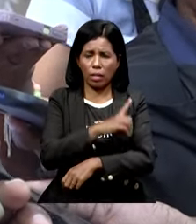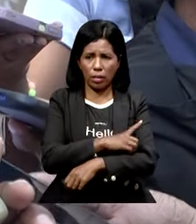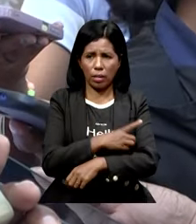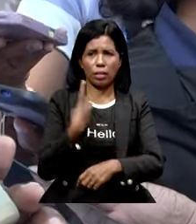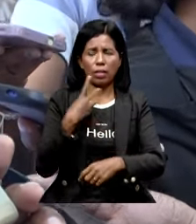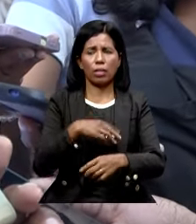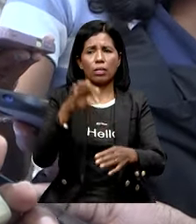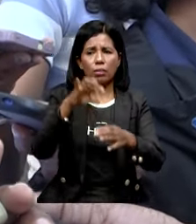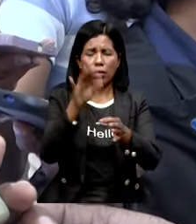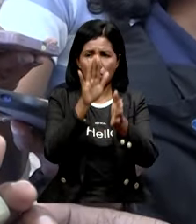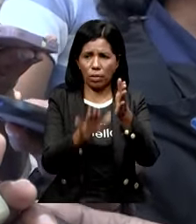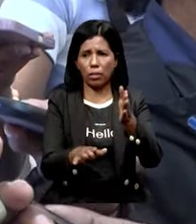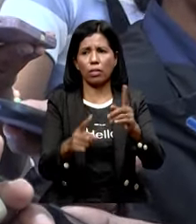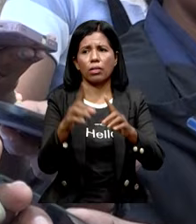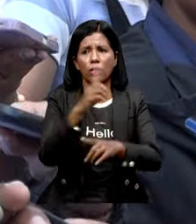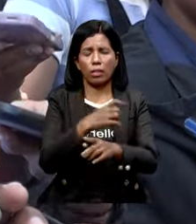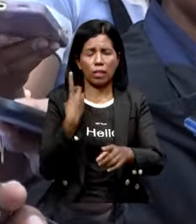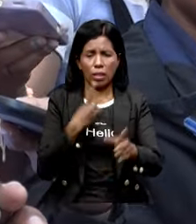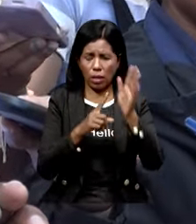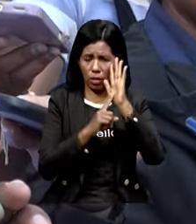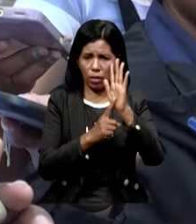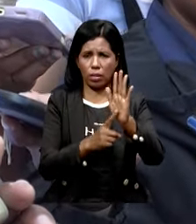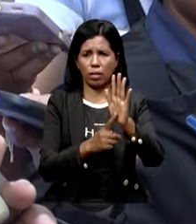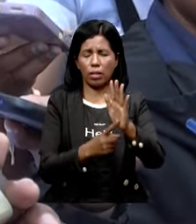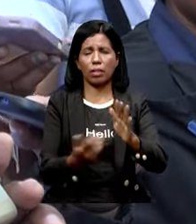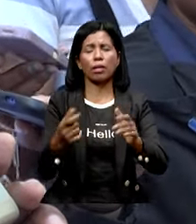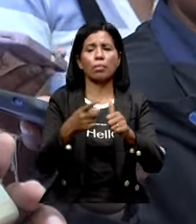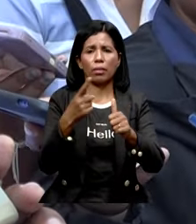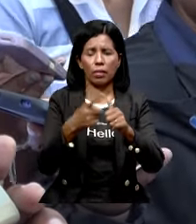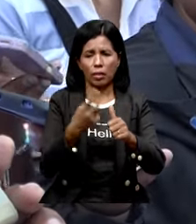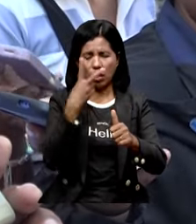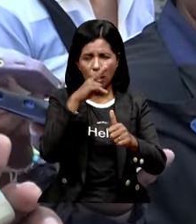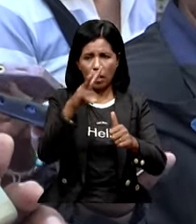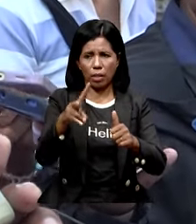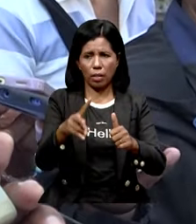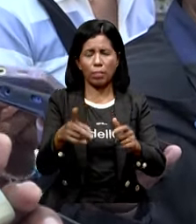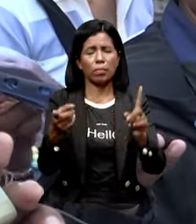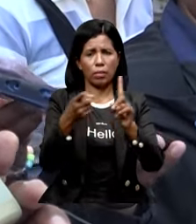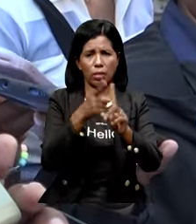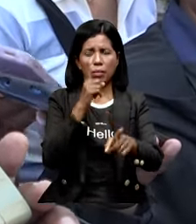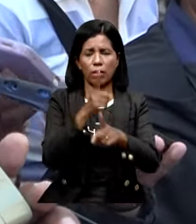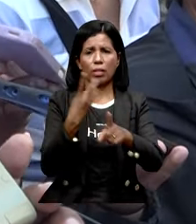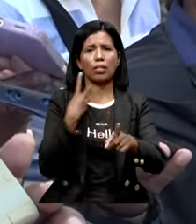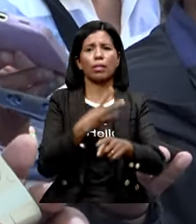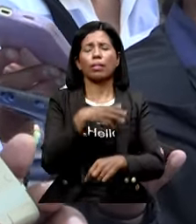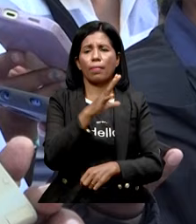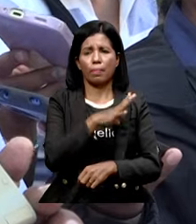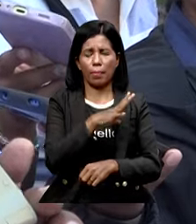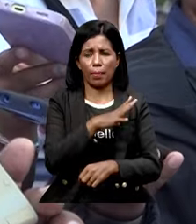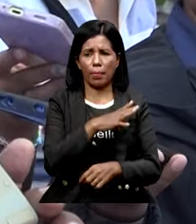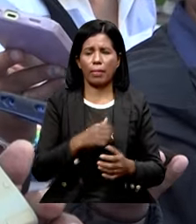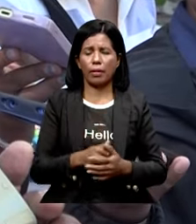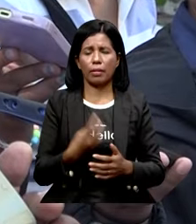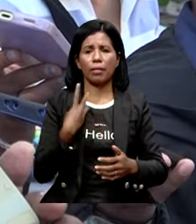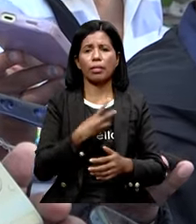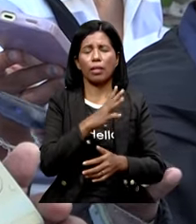tem produção nem menos. E hoje você bota aí, tá tudo kata, será primeiro diagnóstico né, positivo, tá tebes, e tá hein kata, e tá